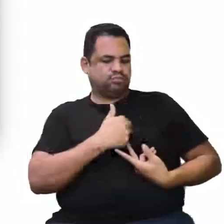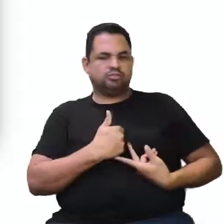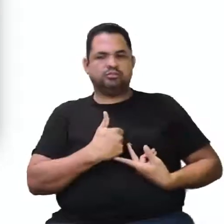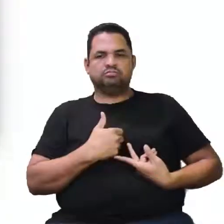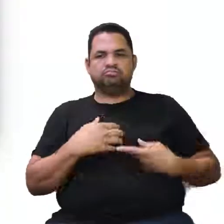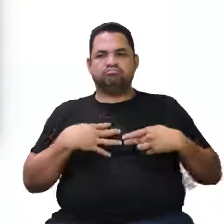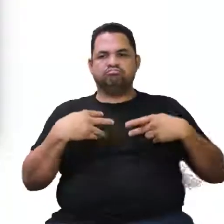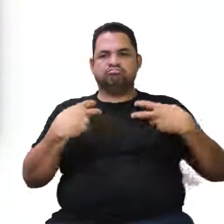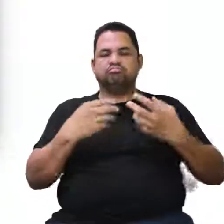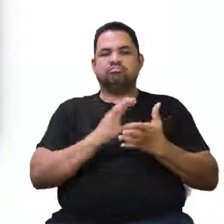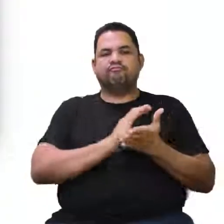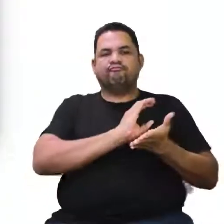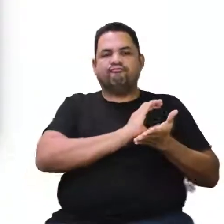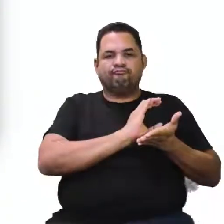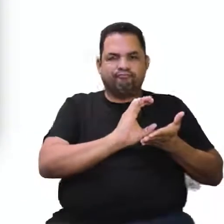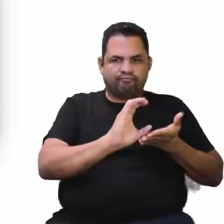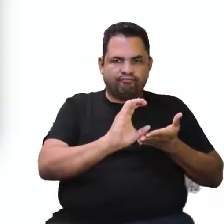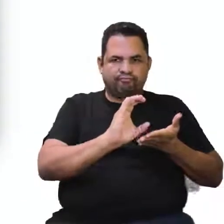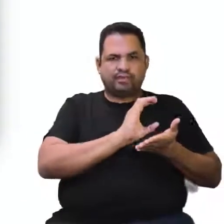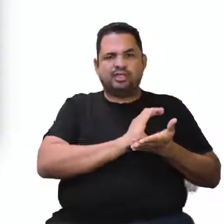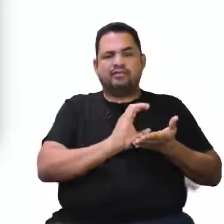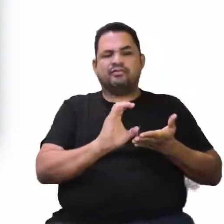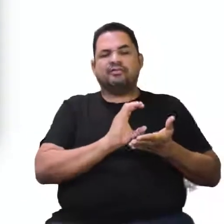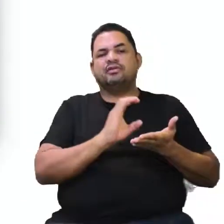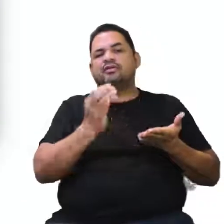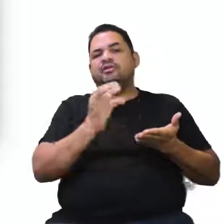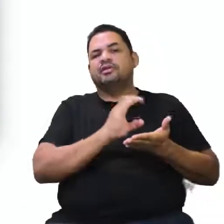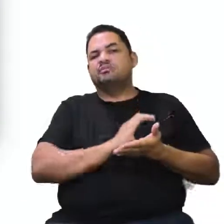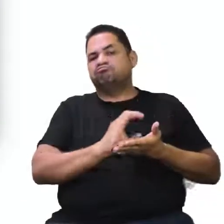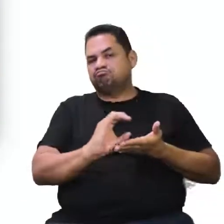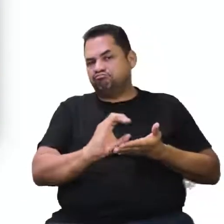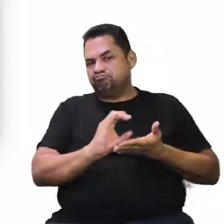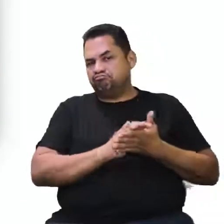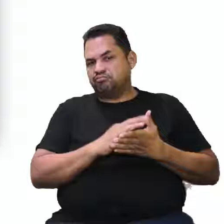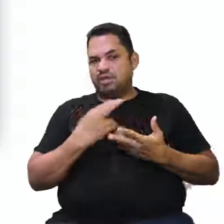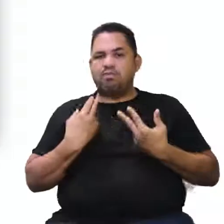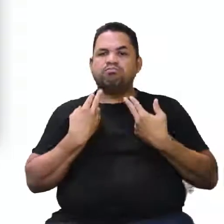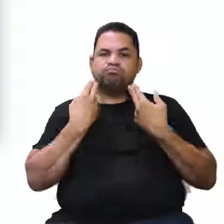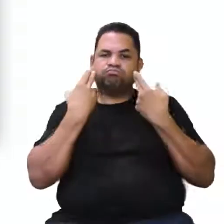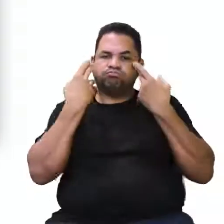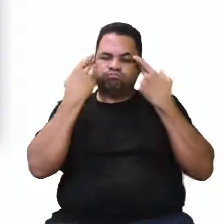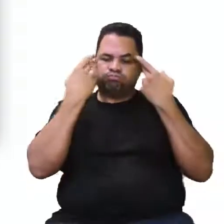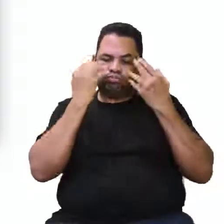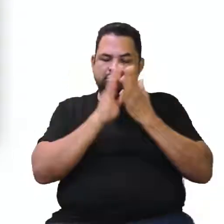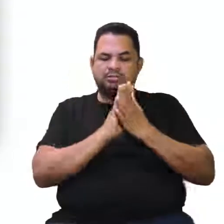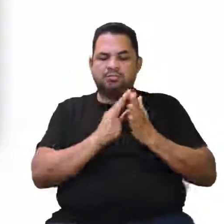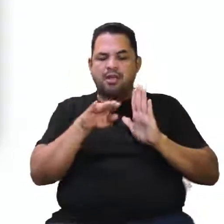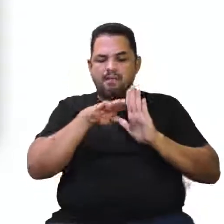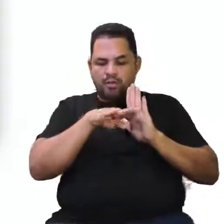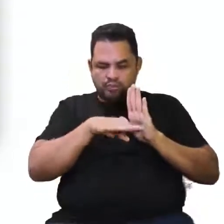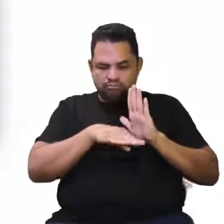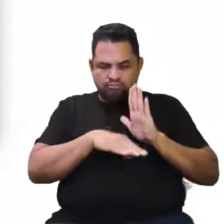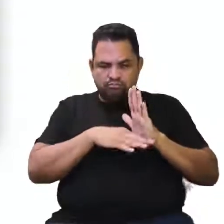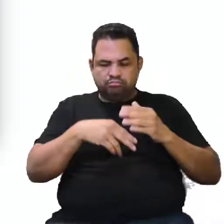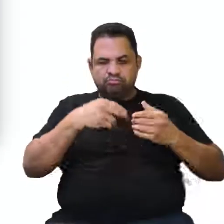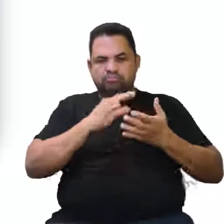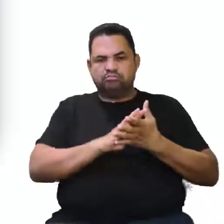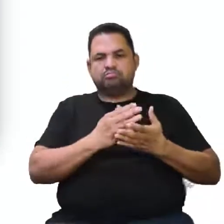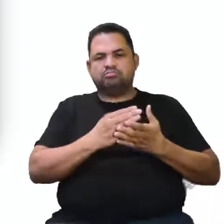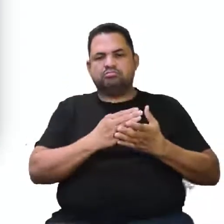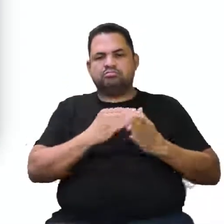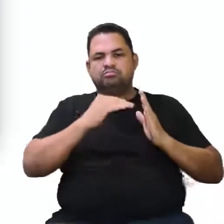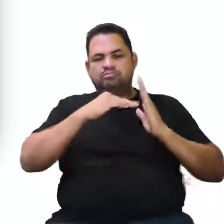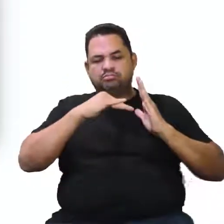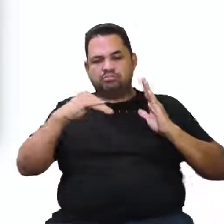belo, em cirurgias plásticas e procedimentos estéticos. Percebam aí a imagem dessa